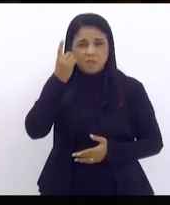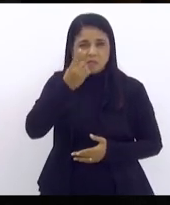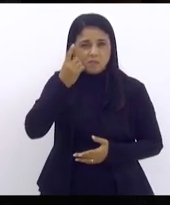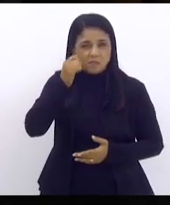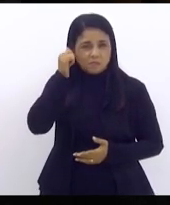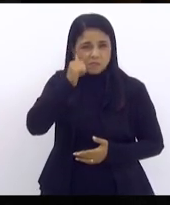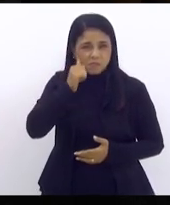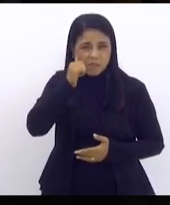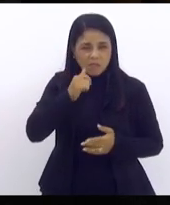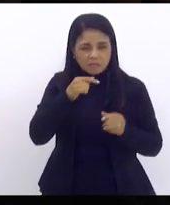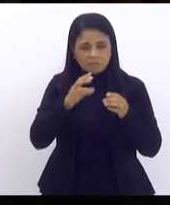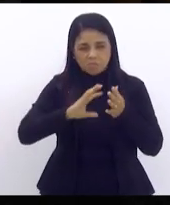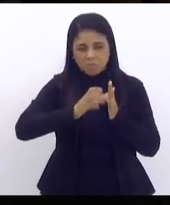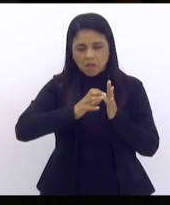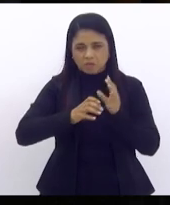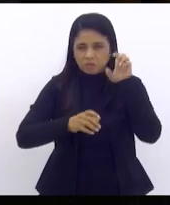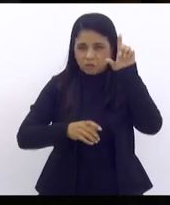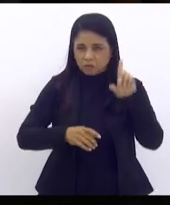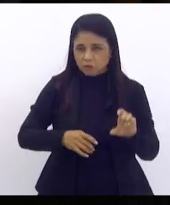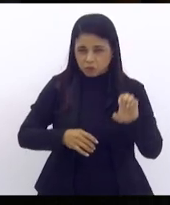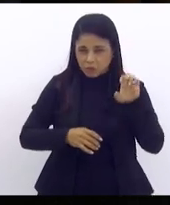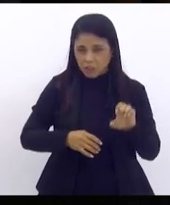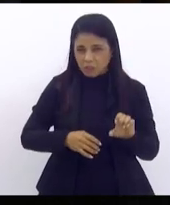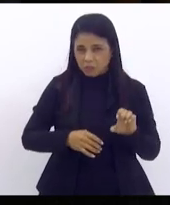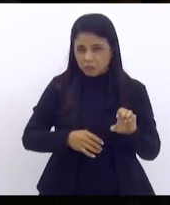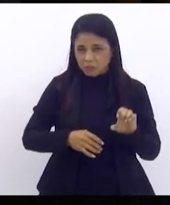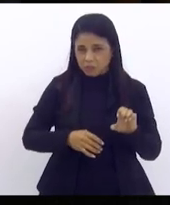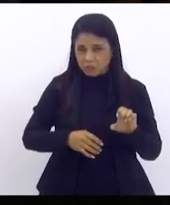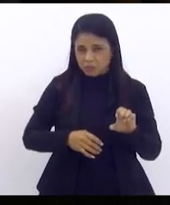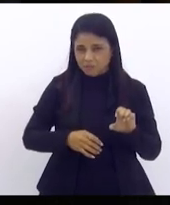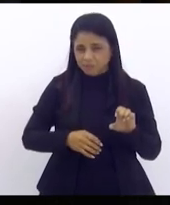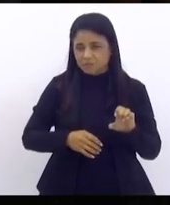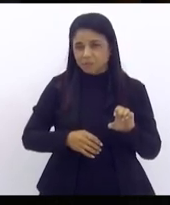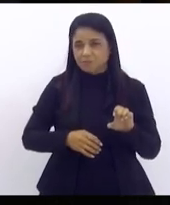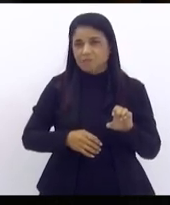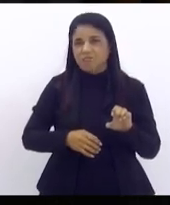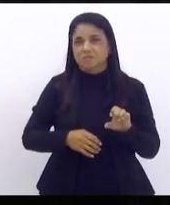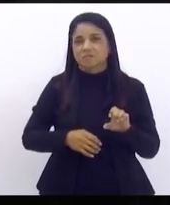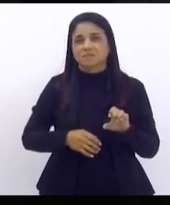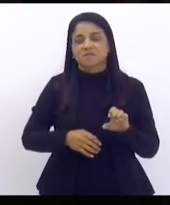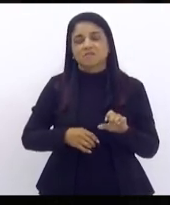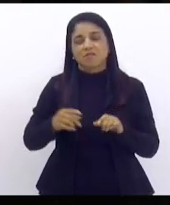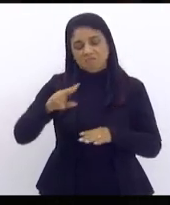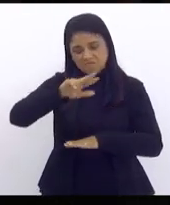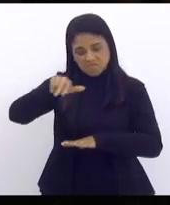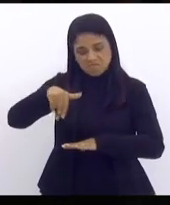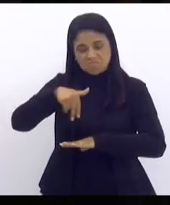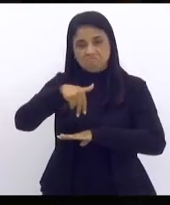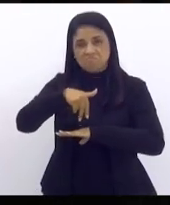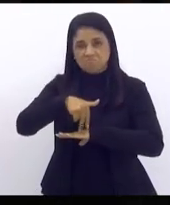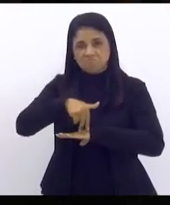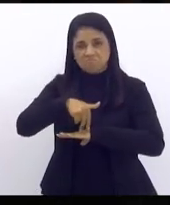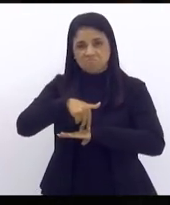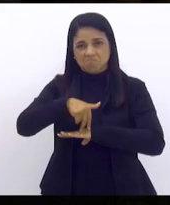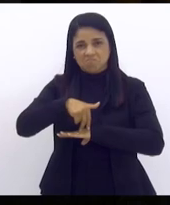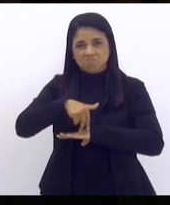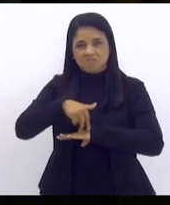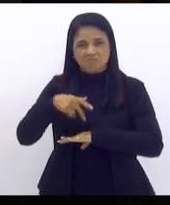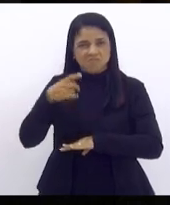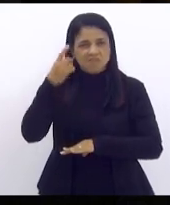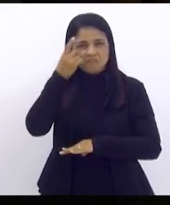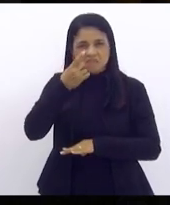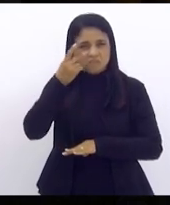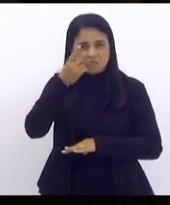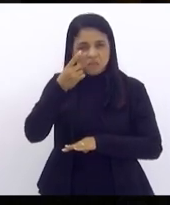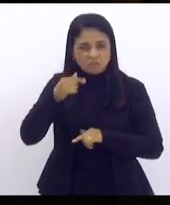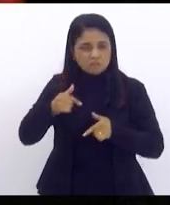da esquerda há momentos atrás. Porque ela é assim, deputado presidente. Ela vem aqui, é uma deputada